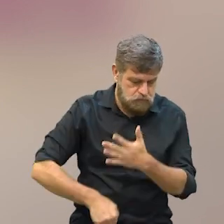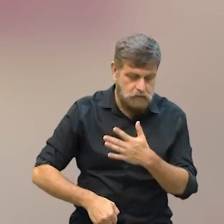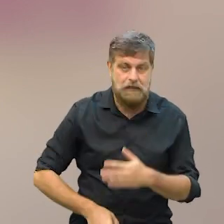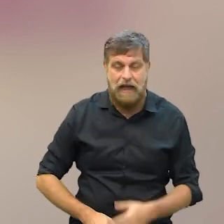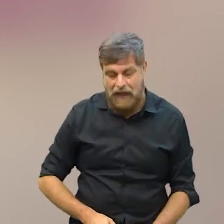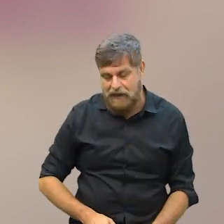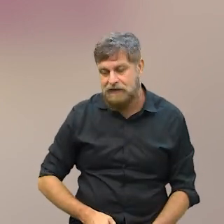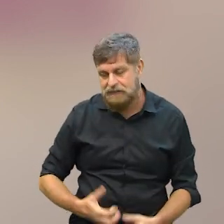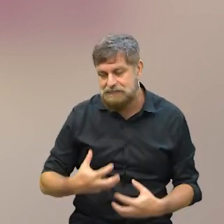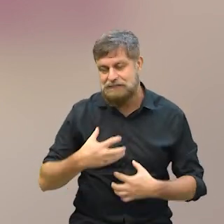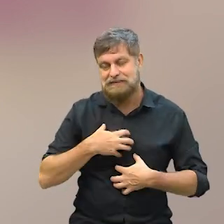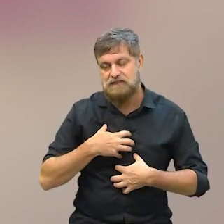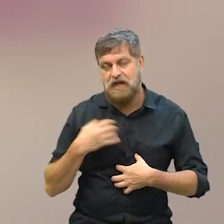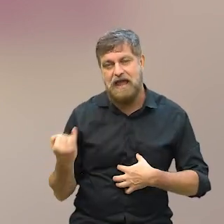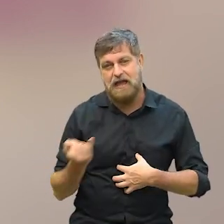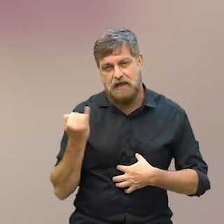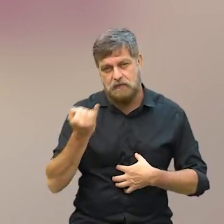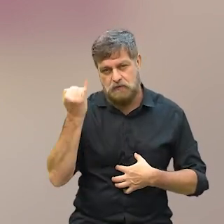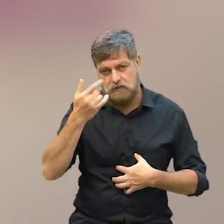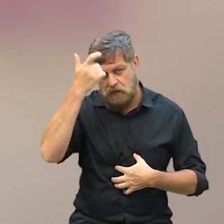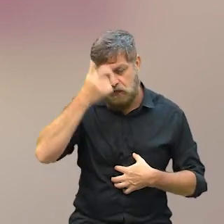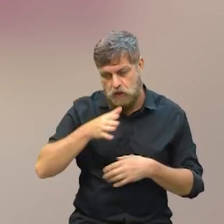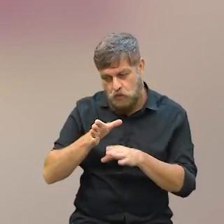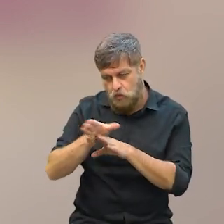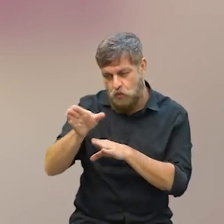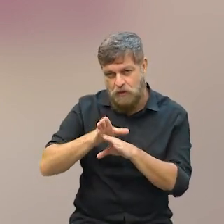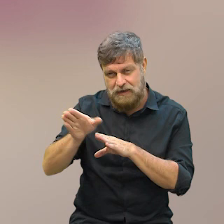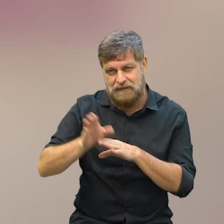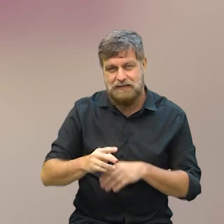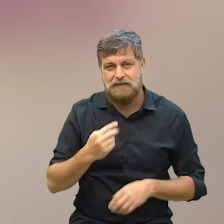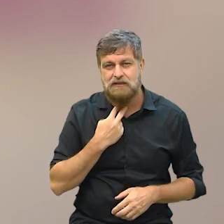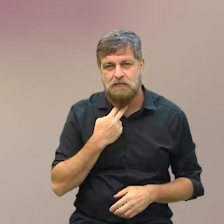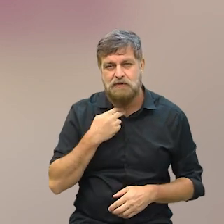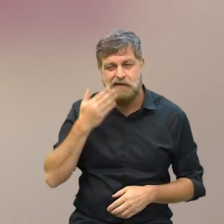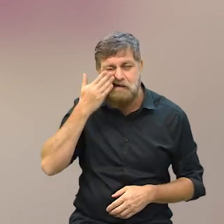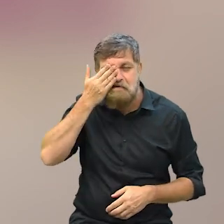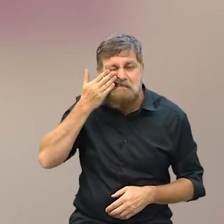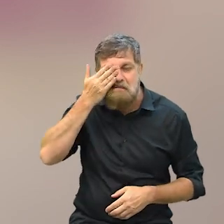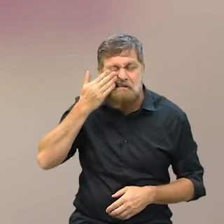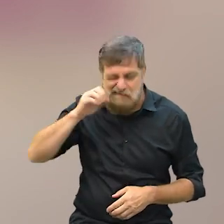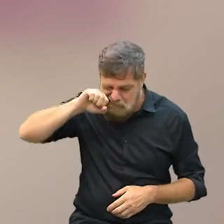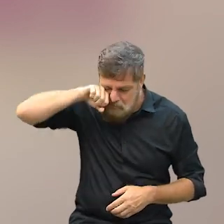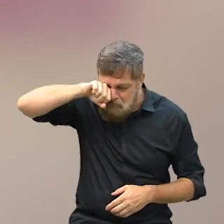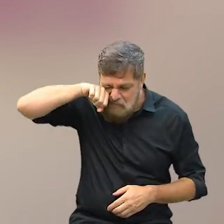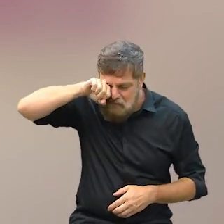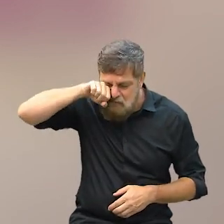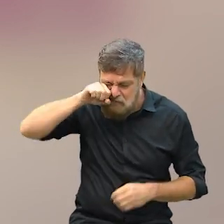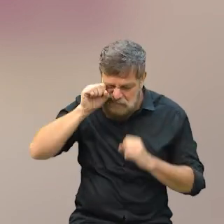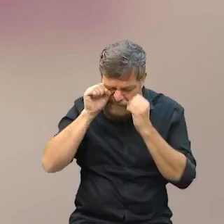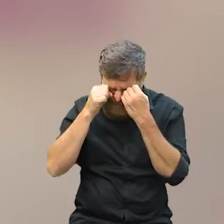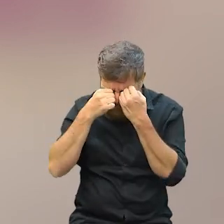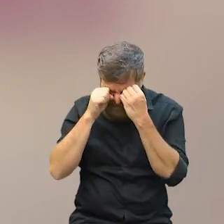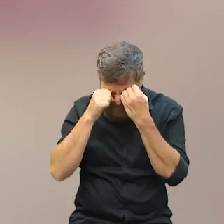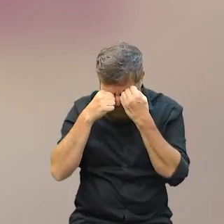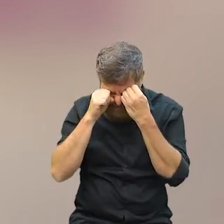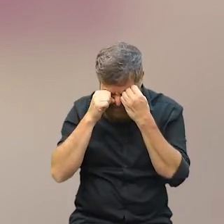visão. Então, eu sempre oriento, né? Não coçar os olhos,